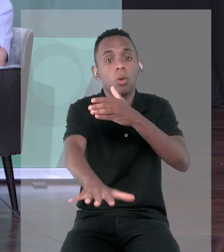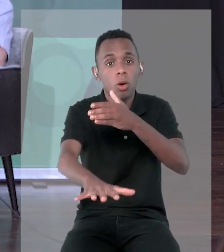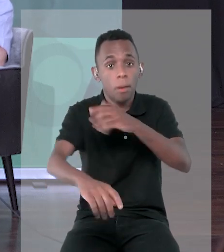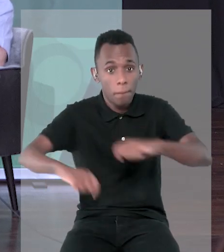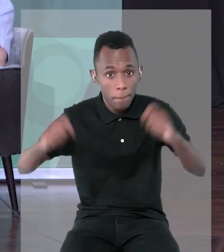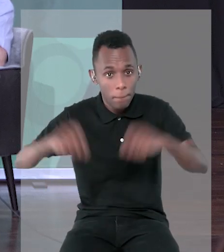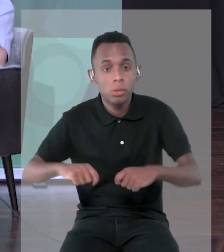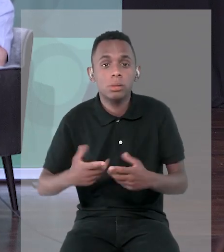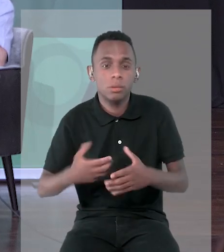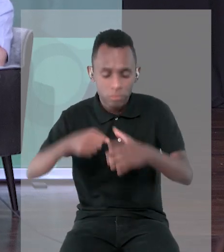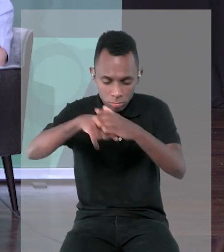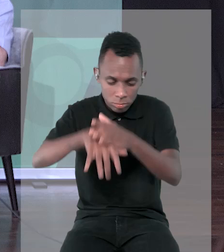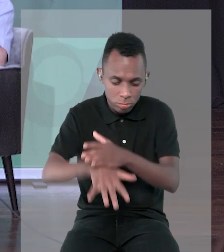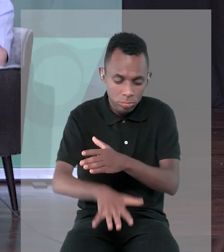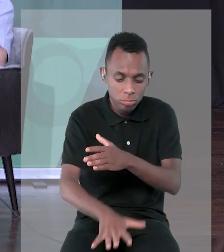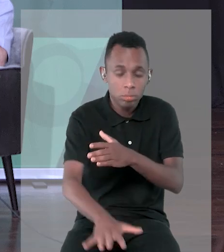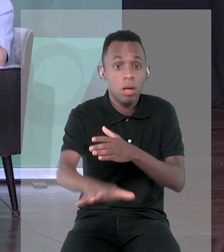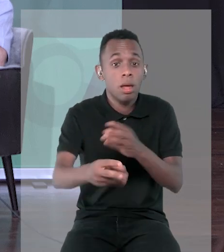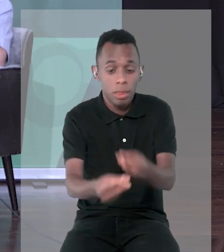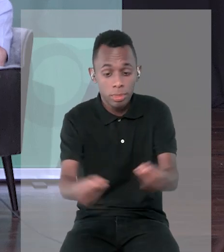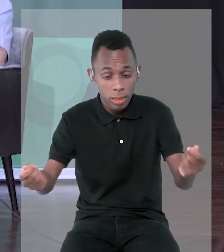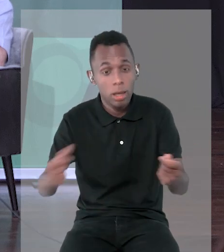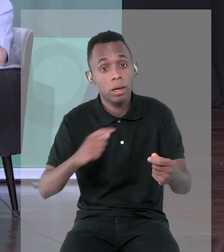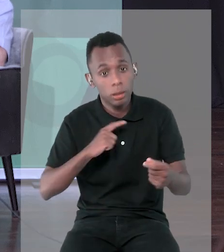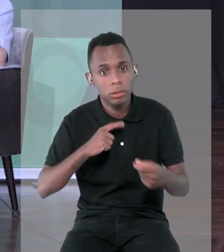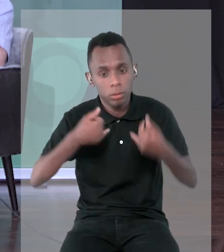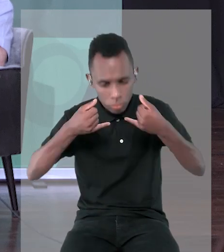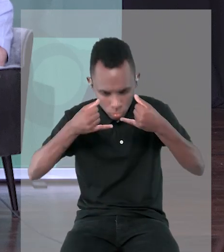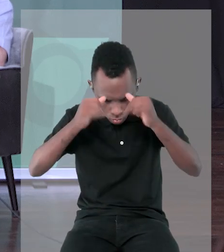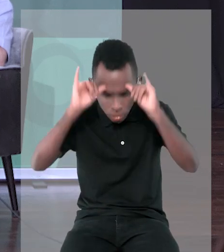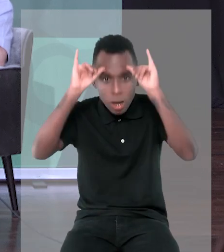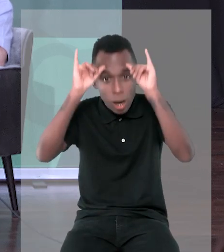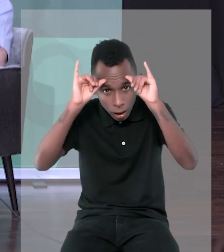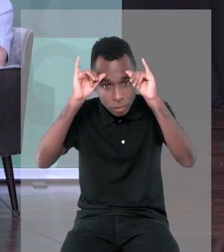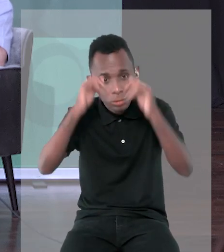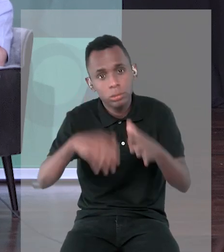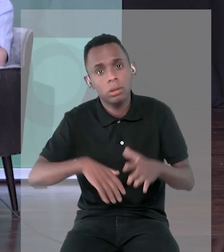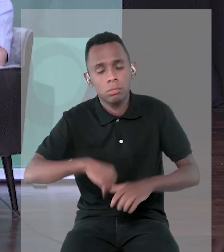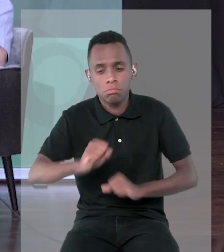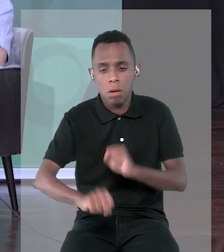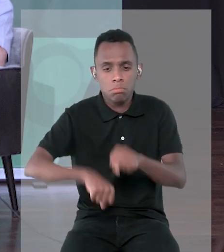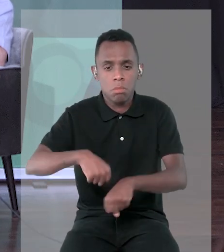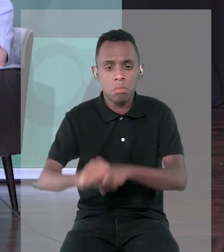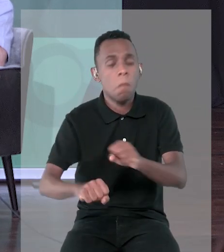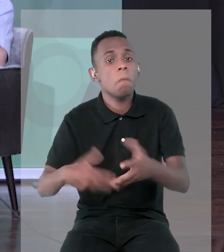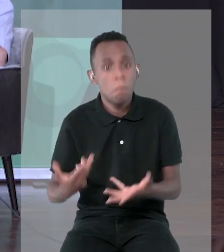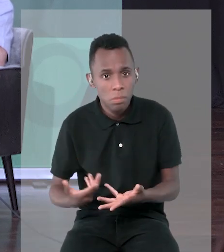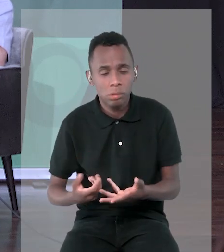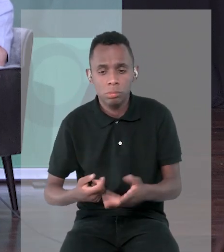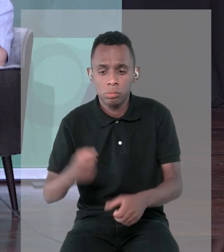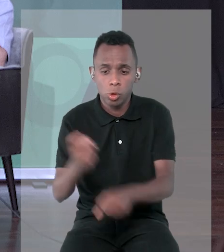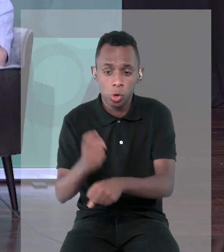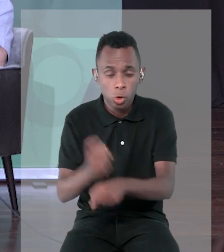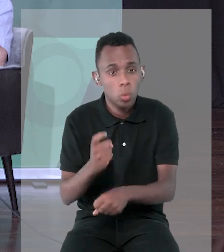freático, que a água penetre no lençol freático, né? São terras onde tem muito gado, pisoteada, terras, né, limpas, raspadas,